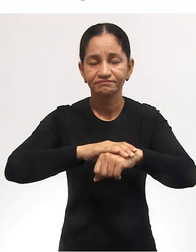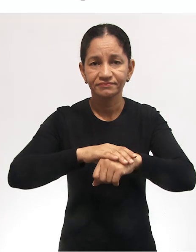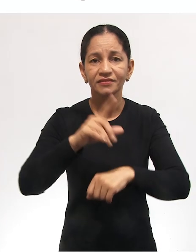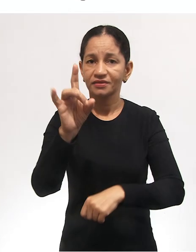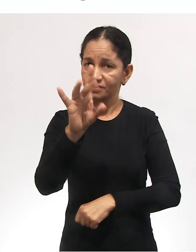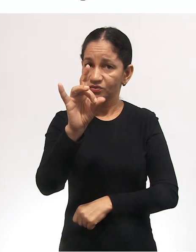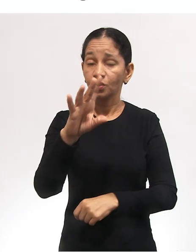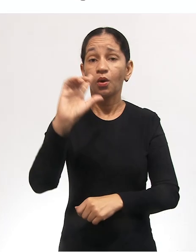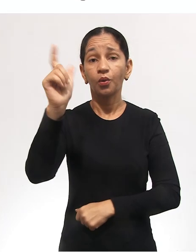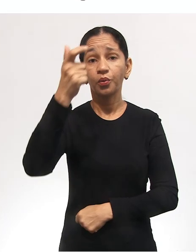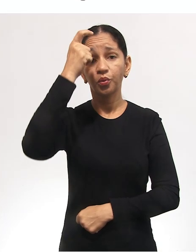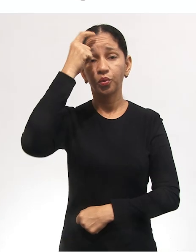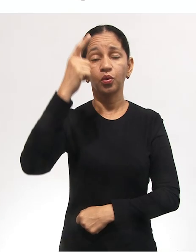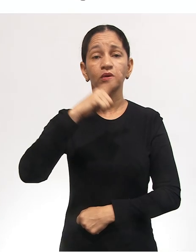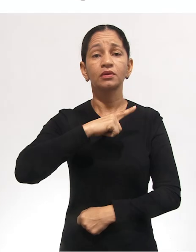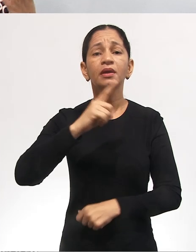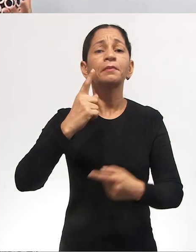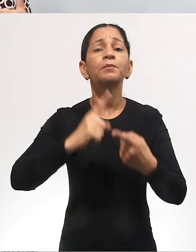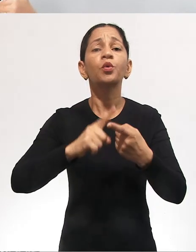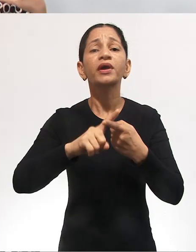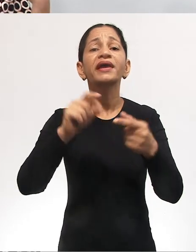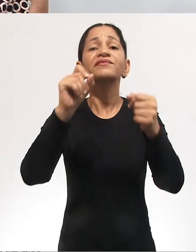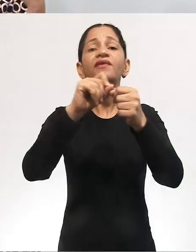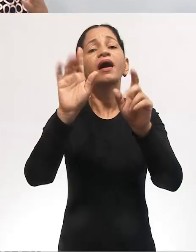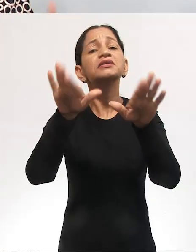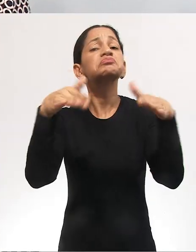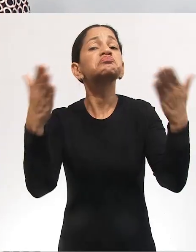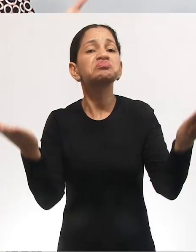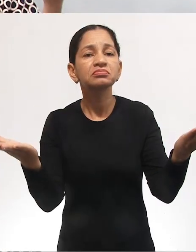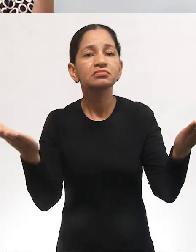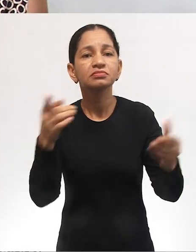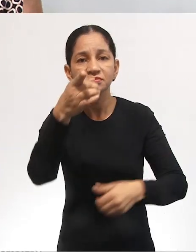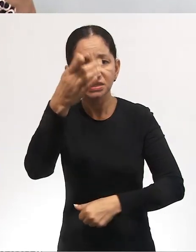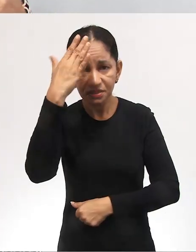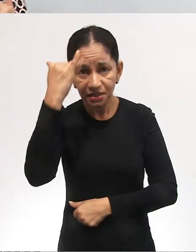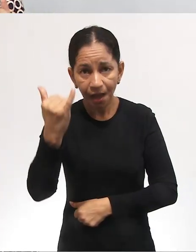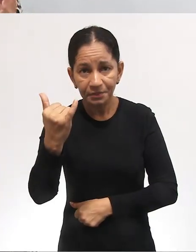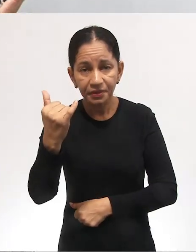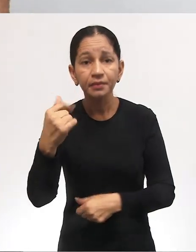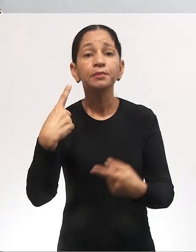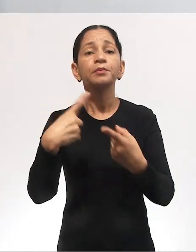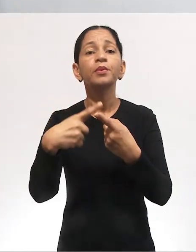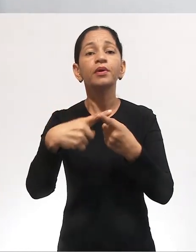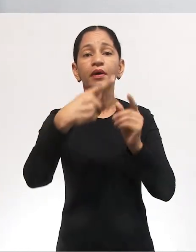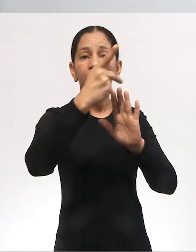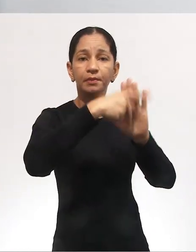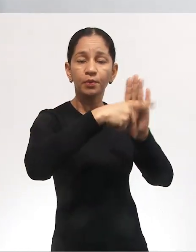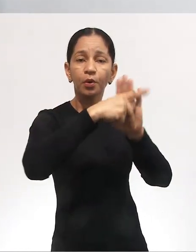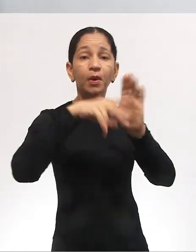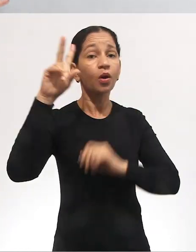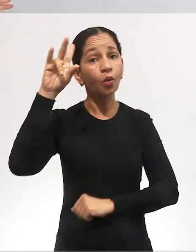também conscientizar os seus servidores, seus colaboradores, que existe o programa, qual é o dia da